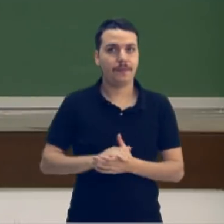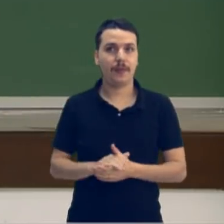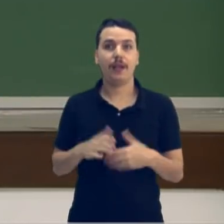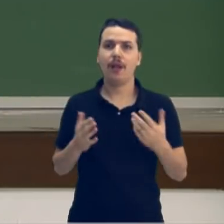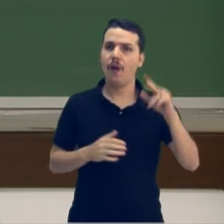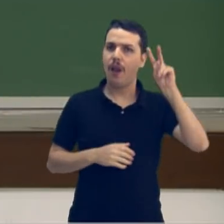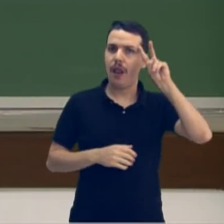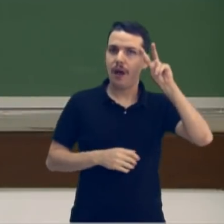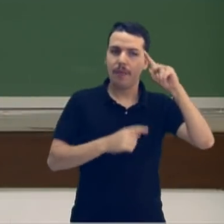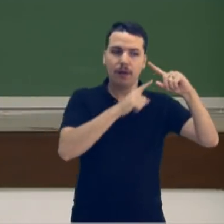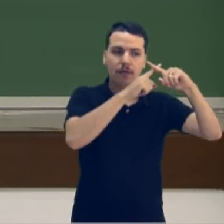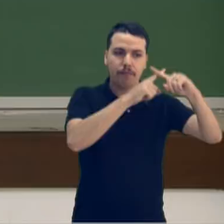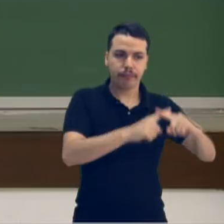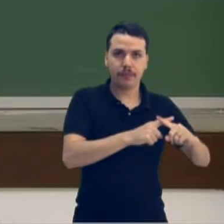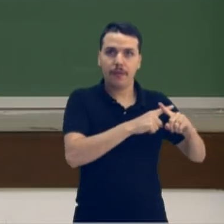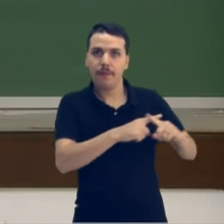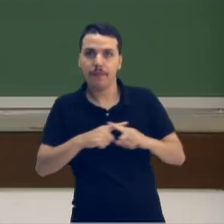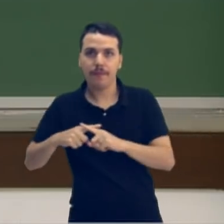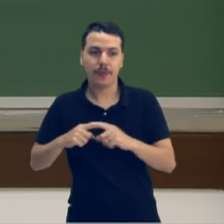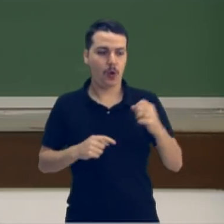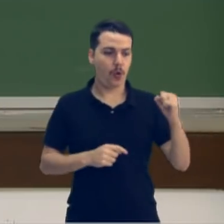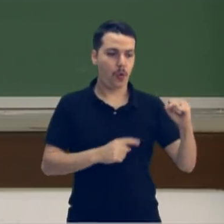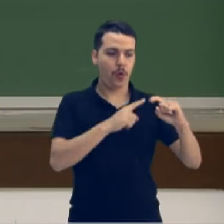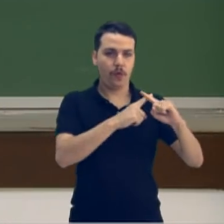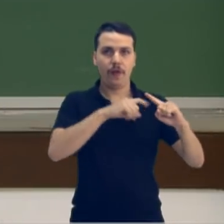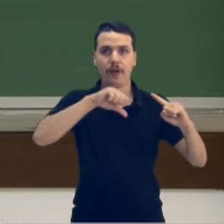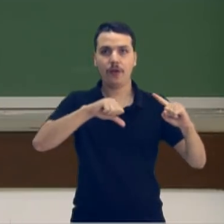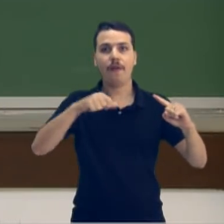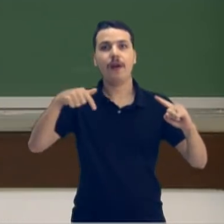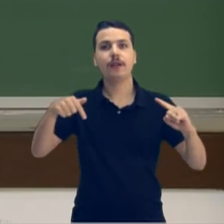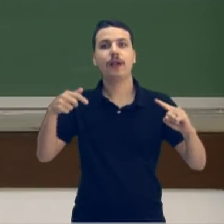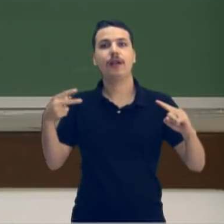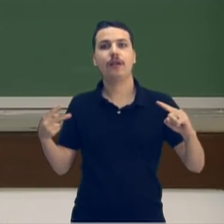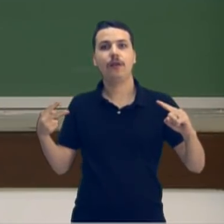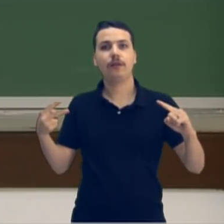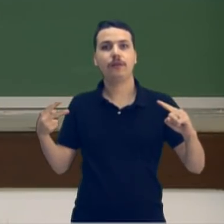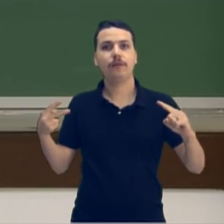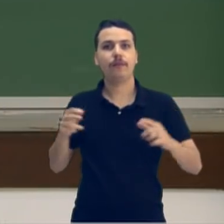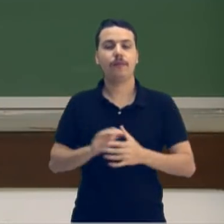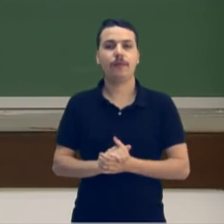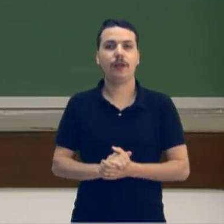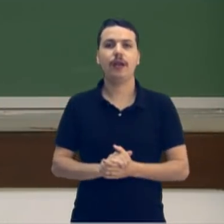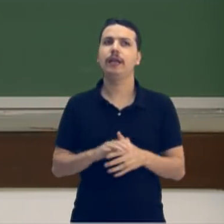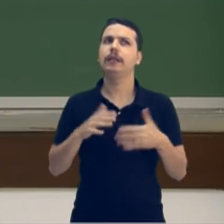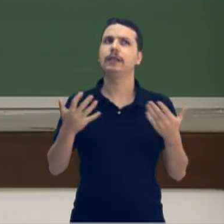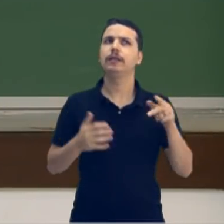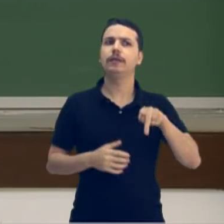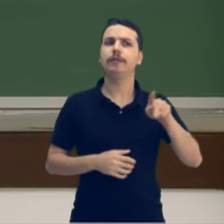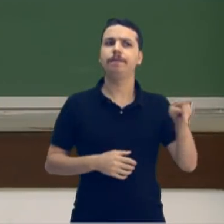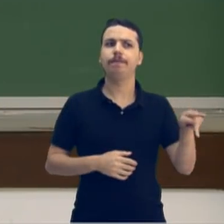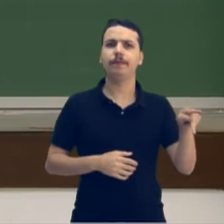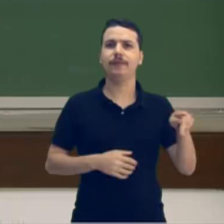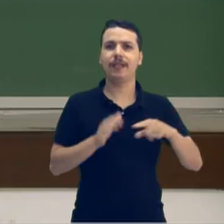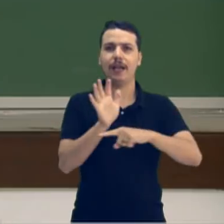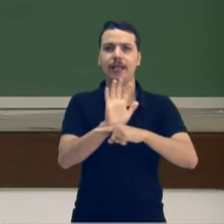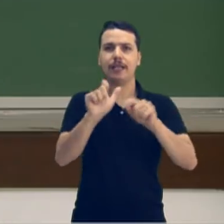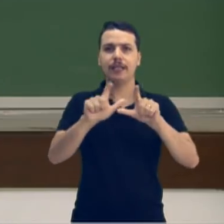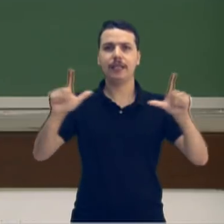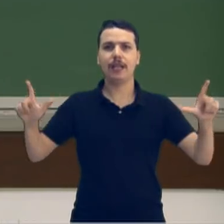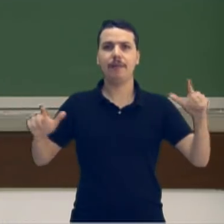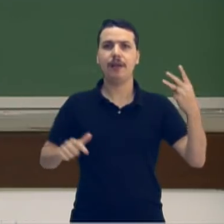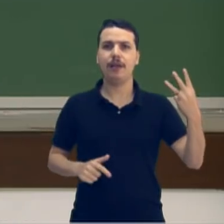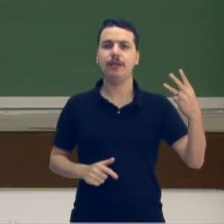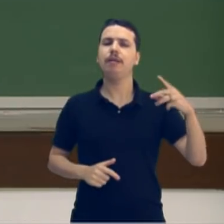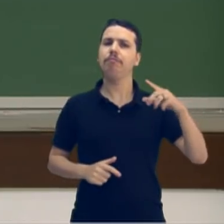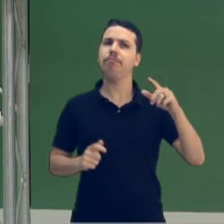multiplicação retangular, 8 vezes 9, 72. Opa! Então, professora, aqui no cinema 3 eu tenho uma